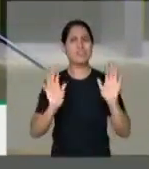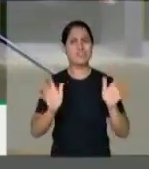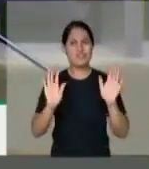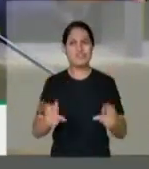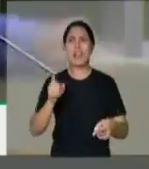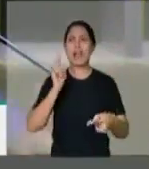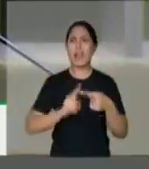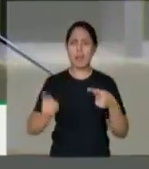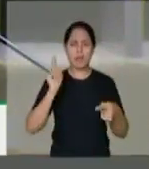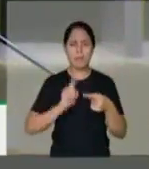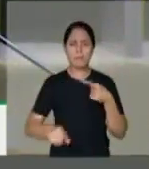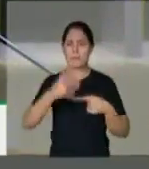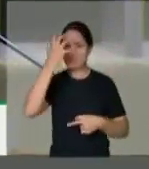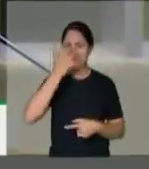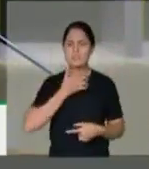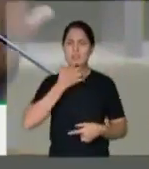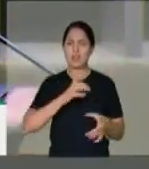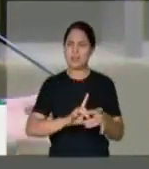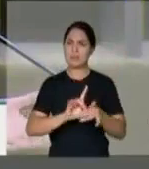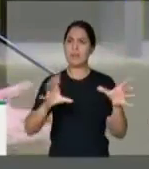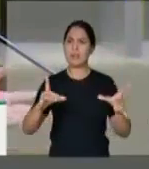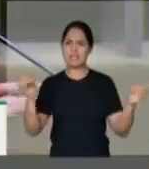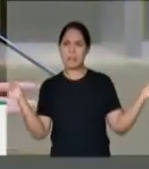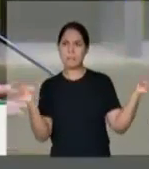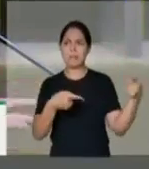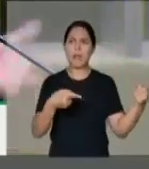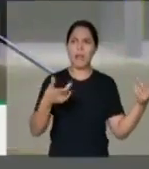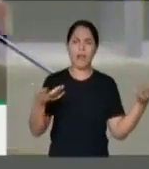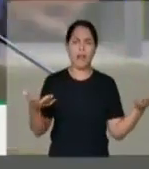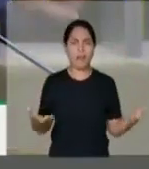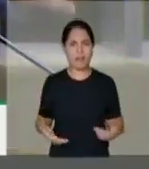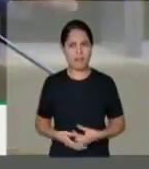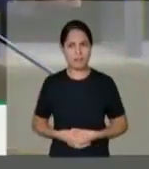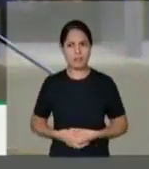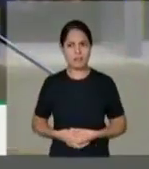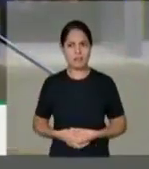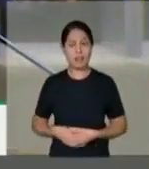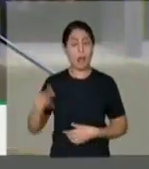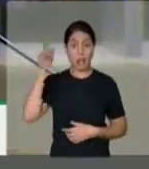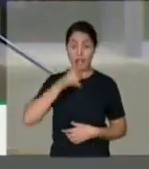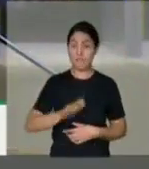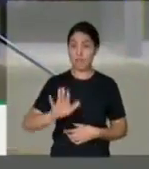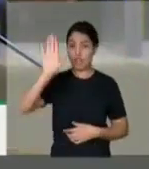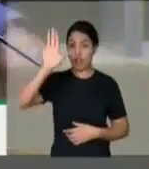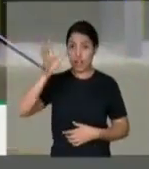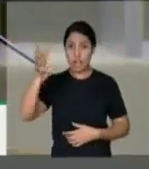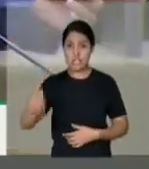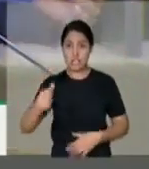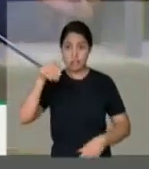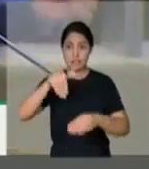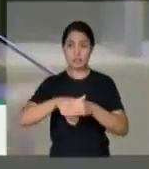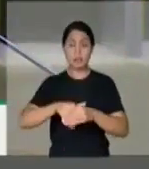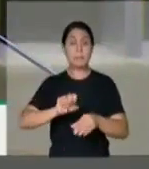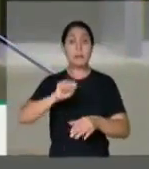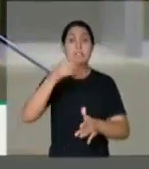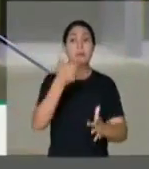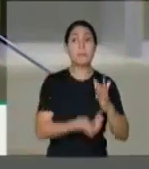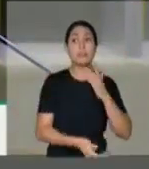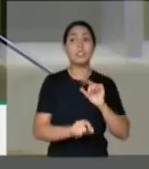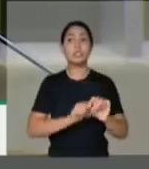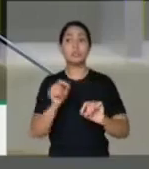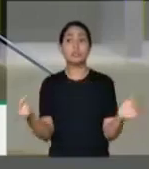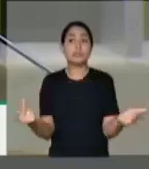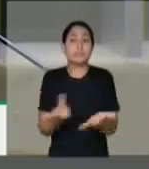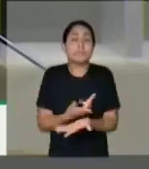profundo ataque à democracia. Como você não reconhece, mas foi eleito e reconheceu porque foi eleito. Mas se tivesse perdido, faria